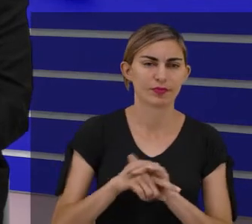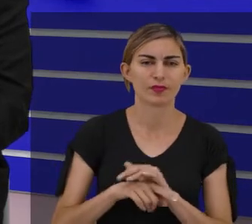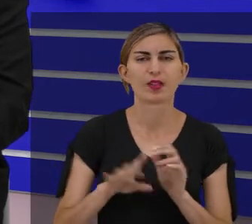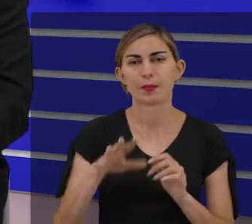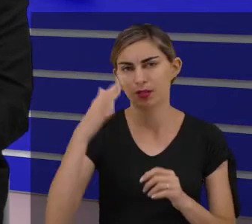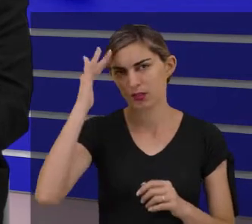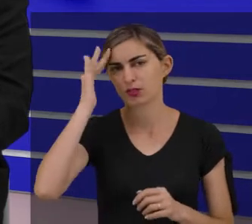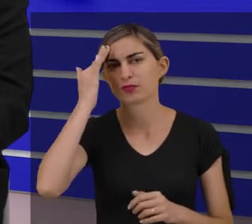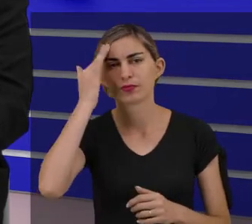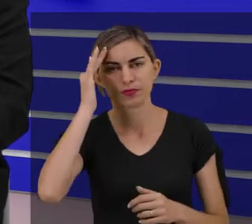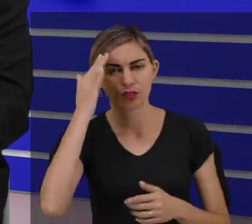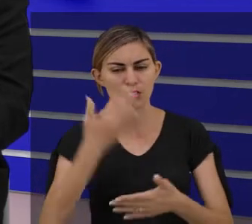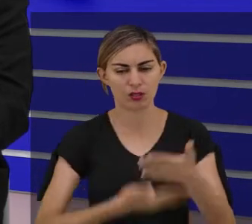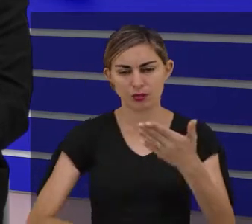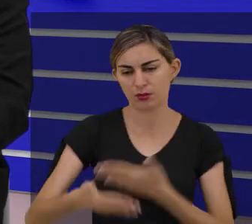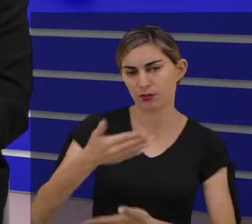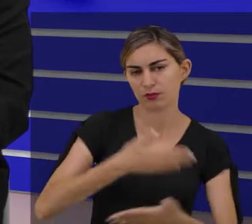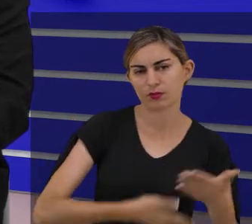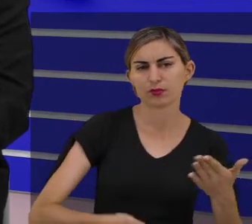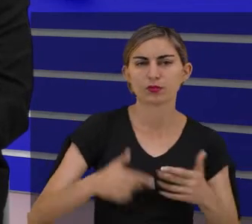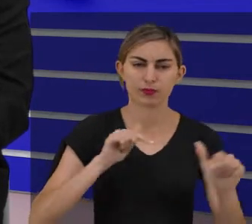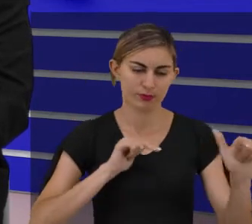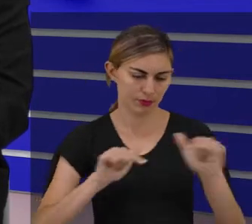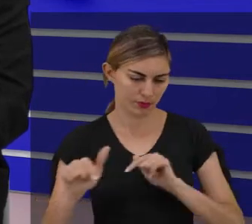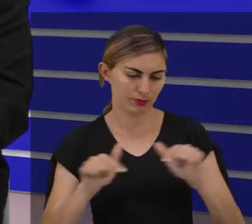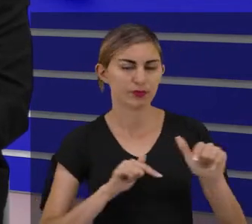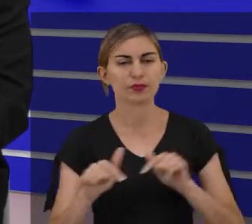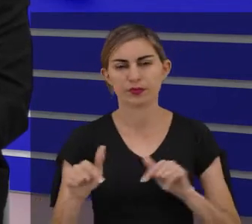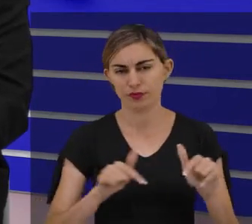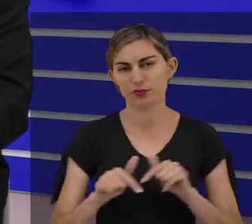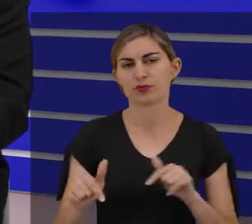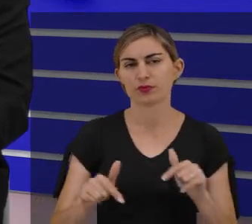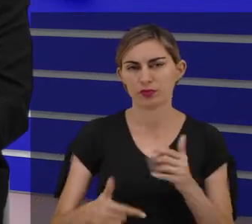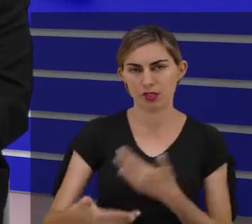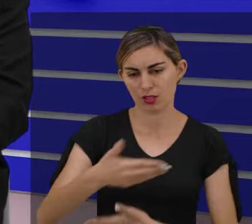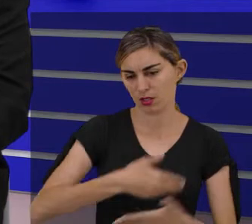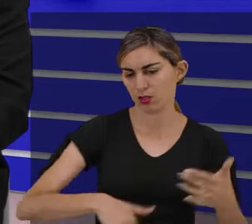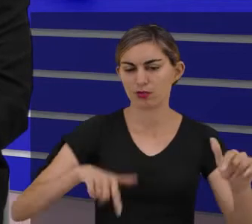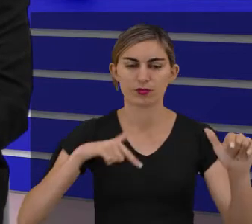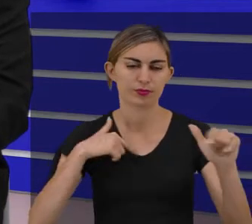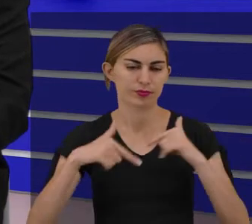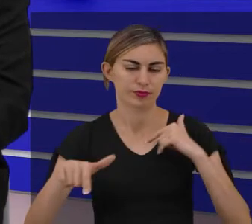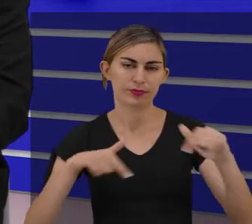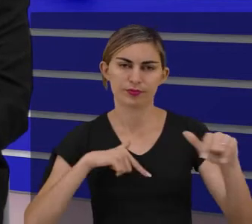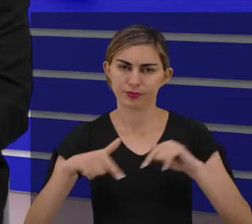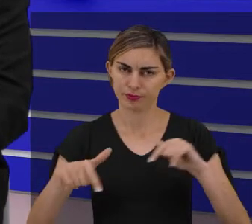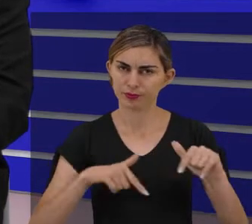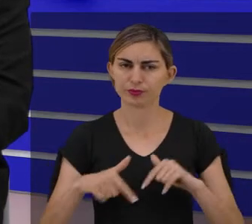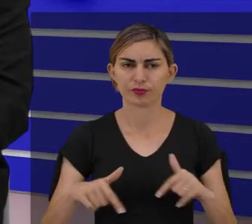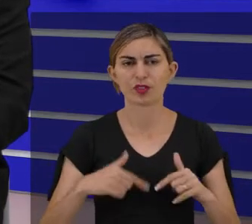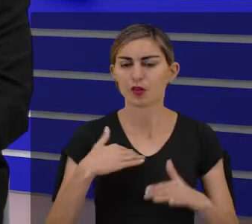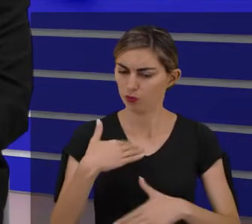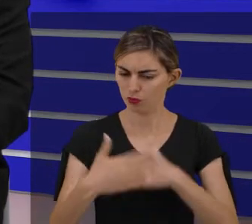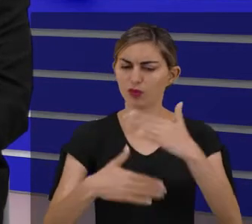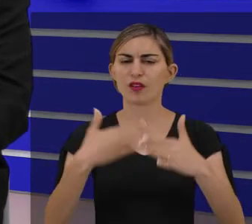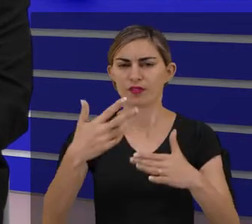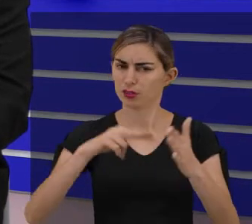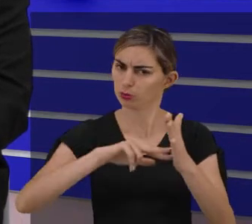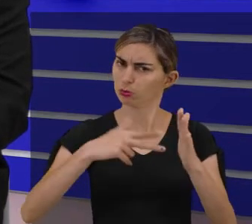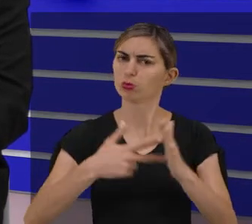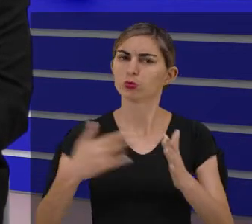Nós compreendemos que as relações de trabalho, as relações trabalhistas, foi um